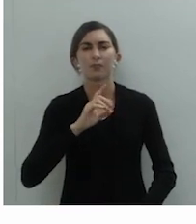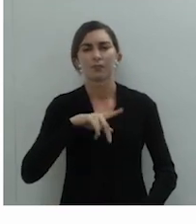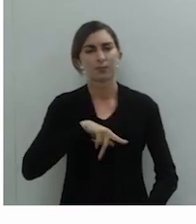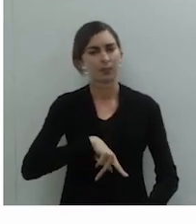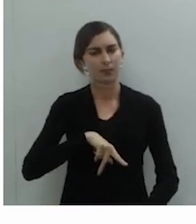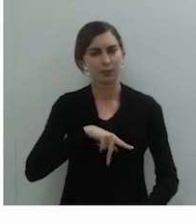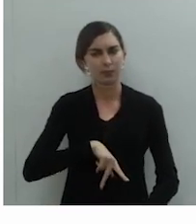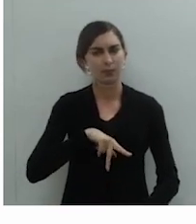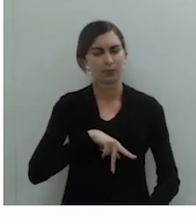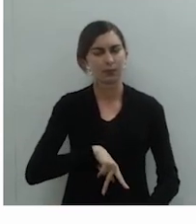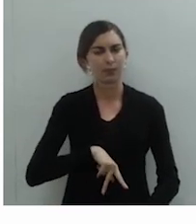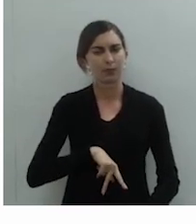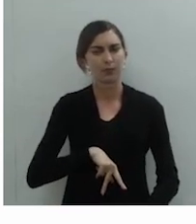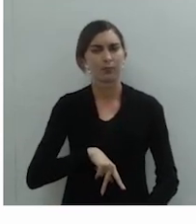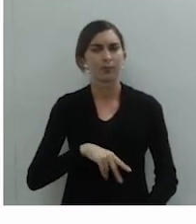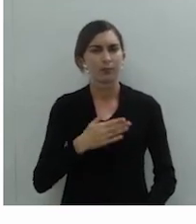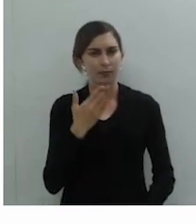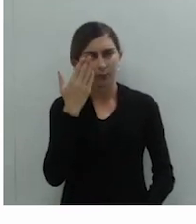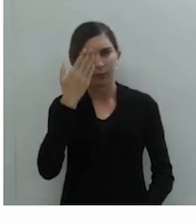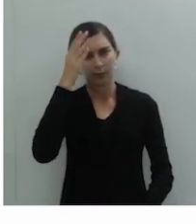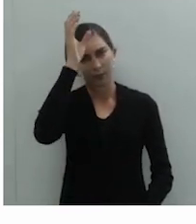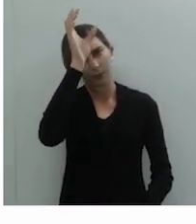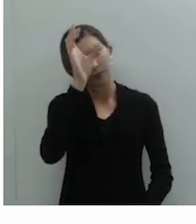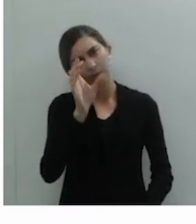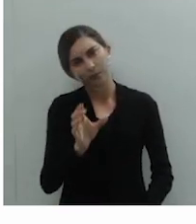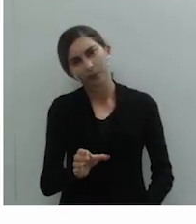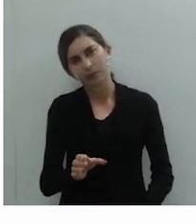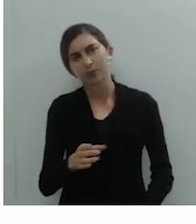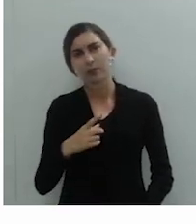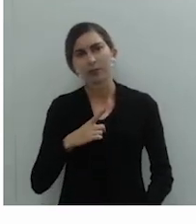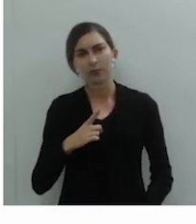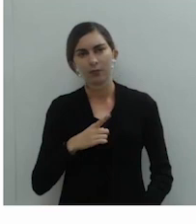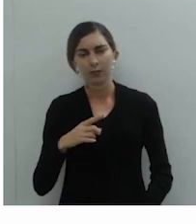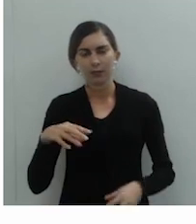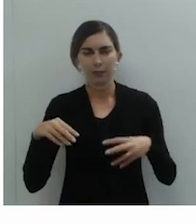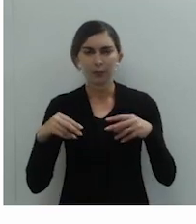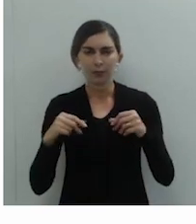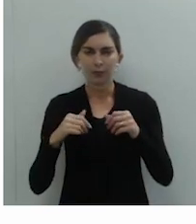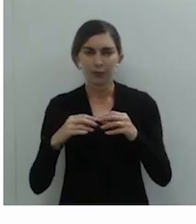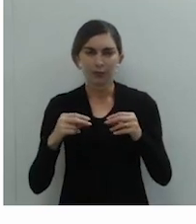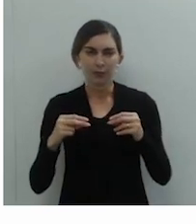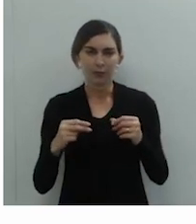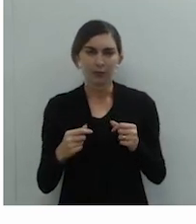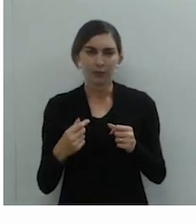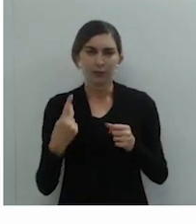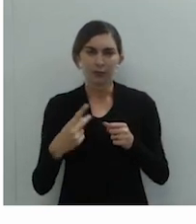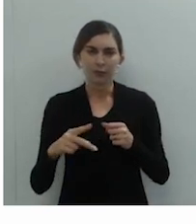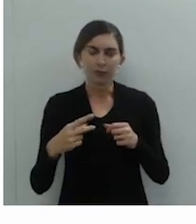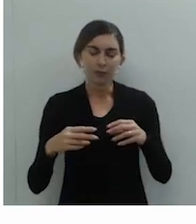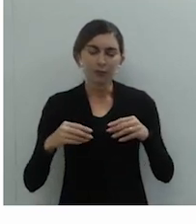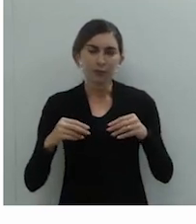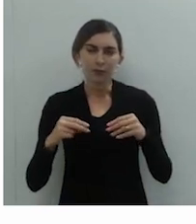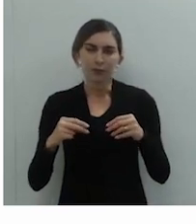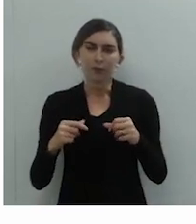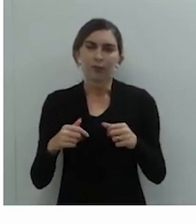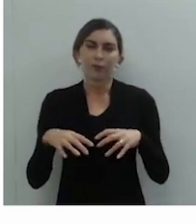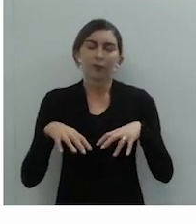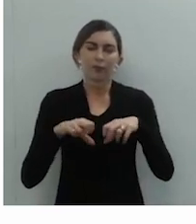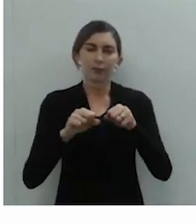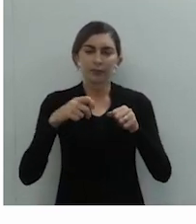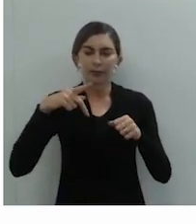Portugal, essa faixa é um pedaço de terra propício, com seu solo propício de